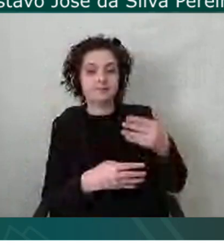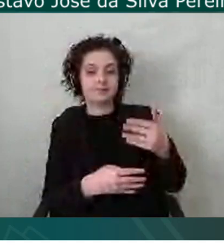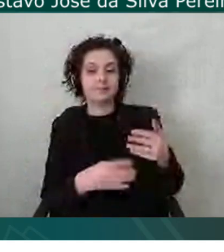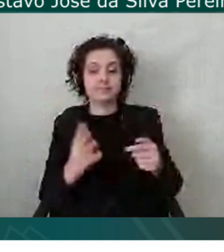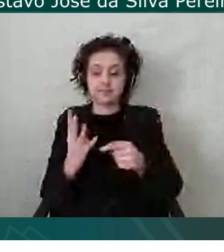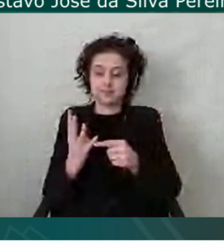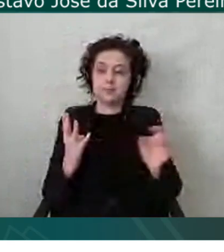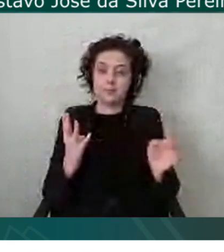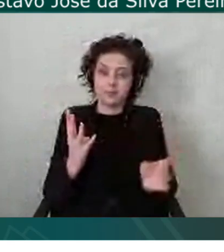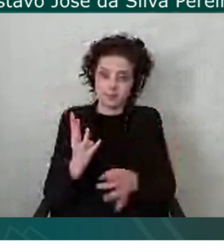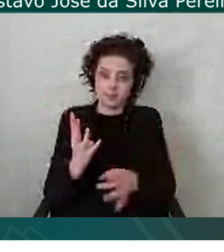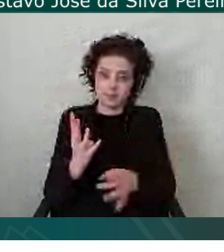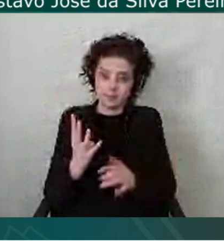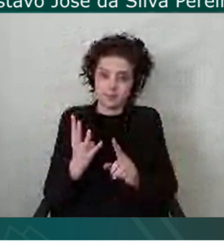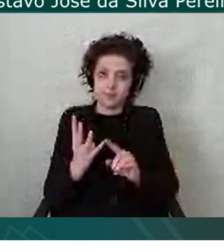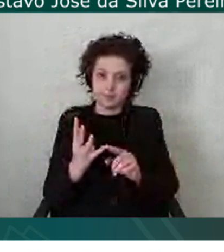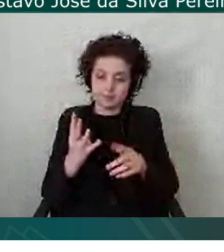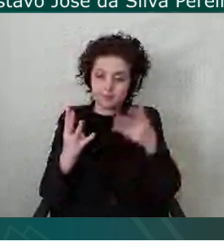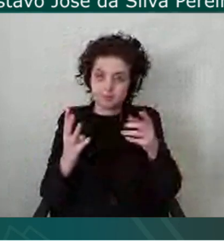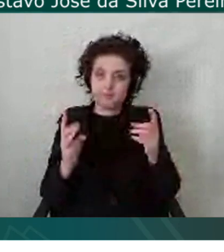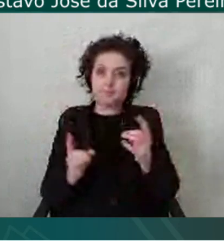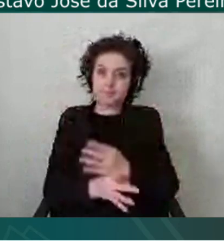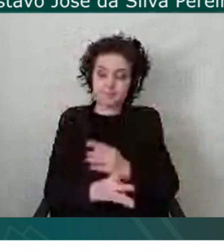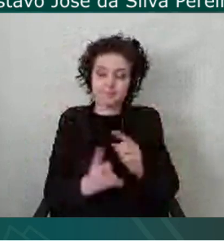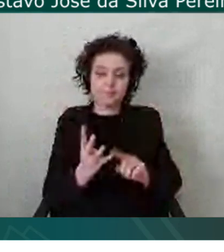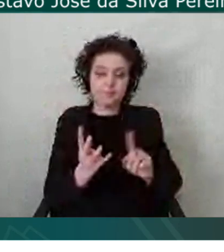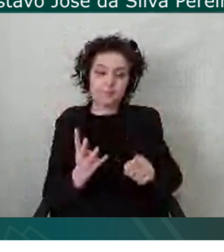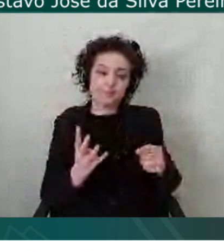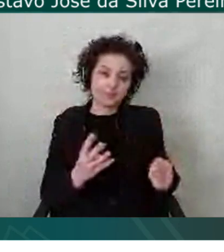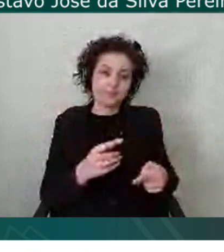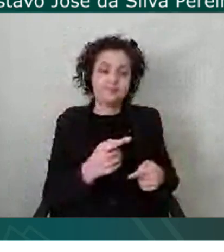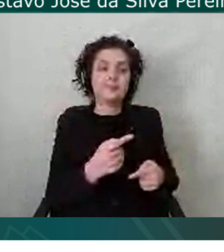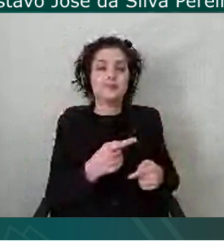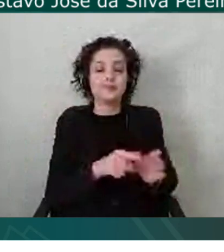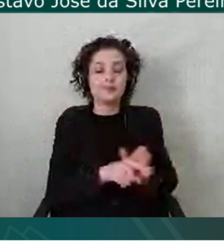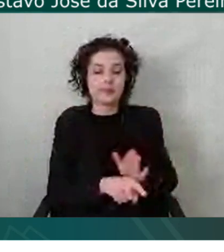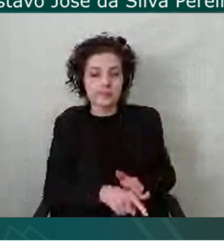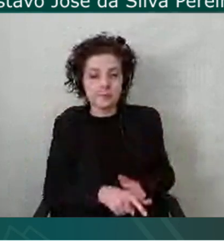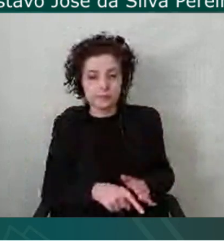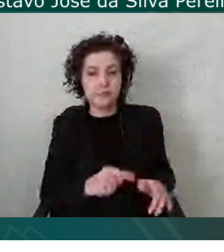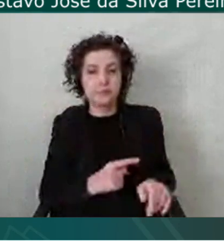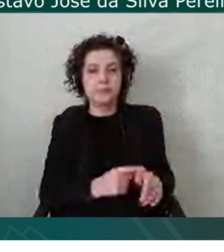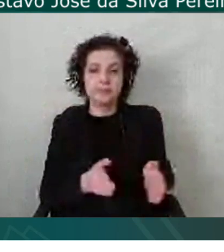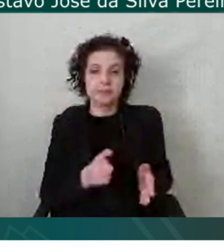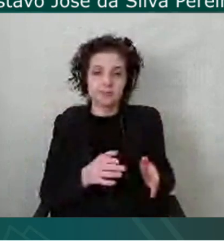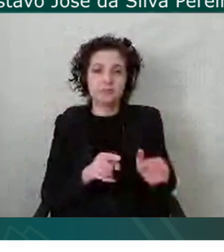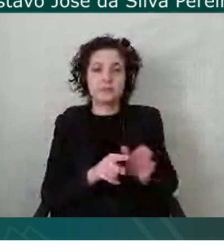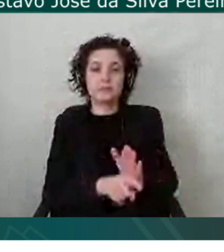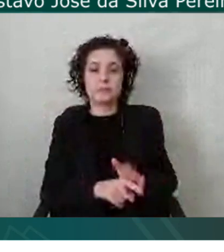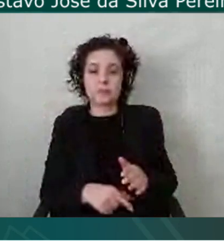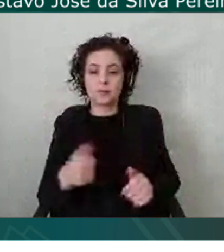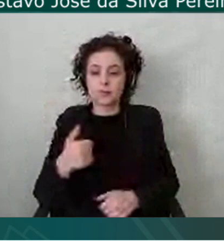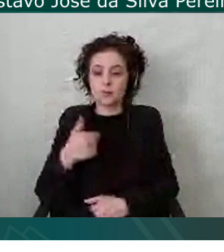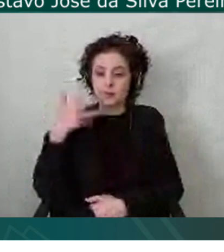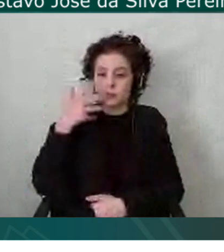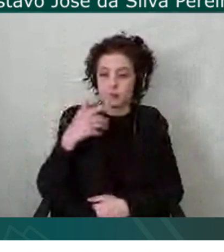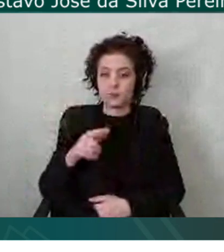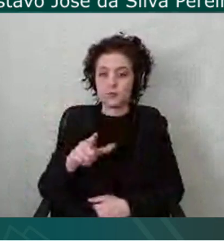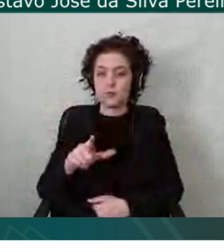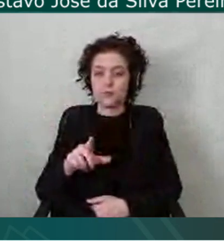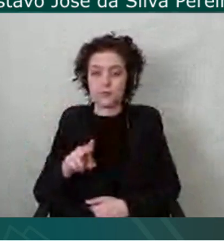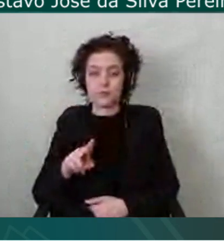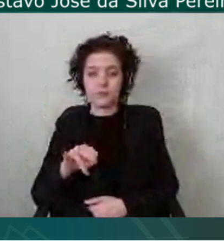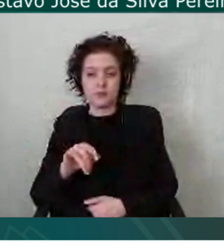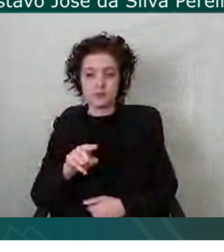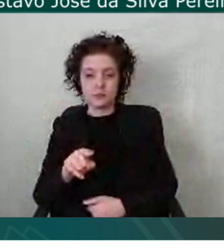palestra, nós passaremos para as perguntas. Então, o primeiro palestrante será o professor Luiz Mário Ramos Giannini,